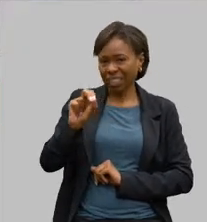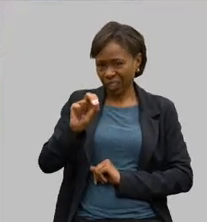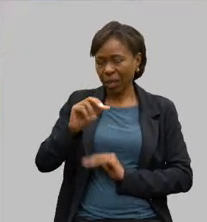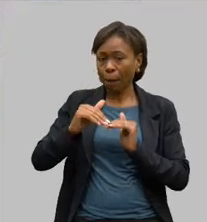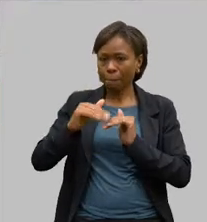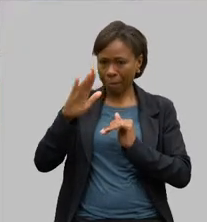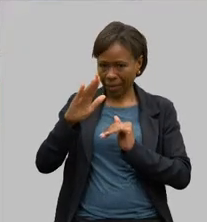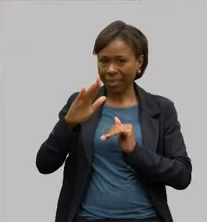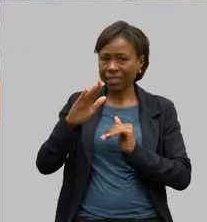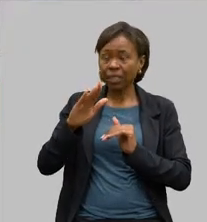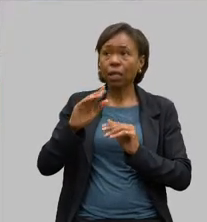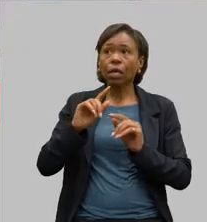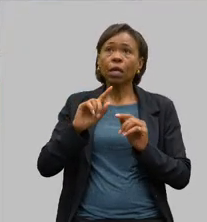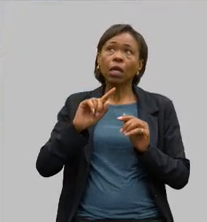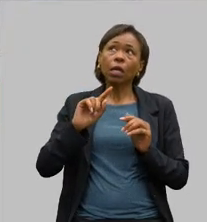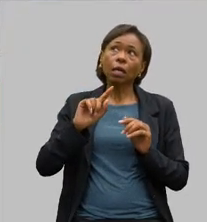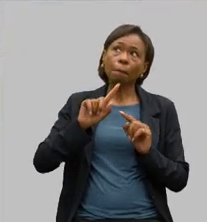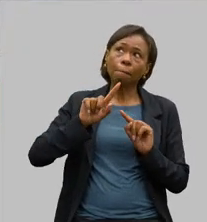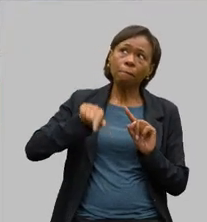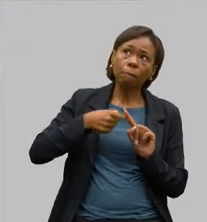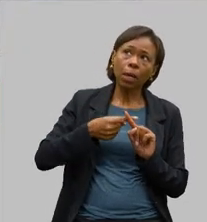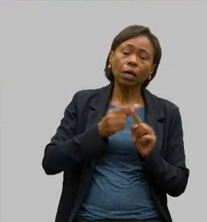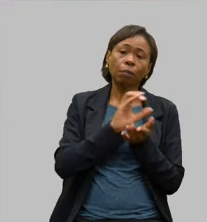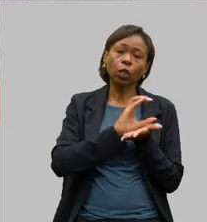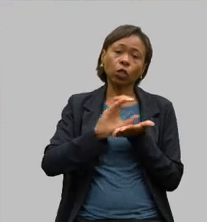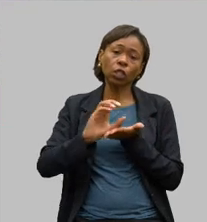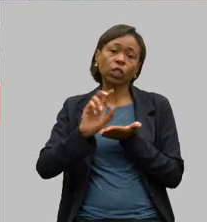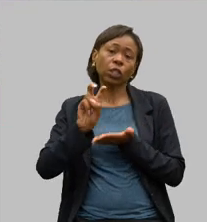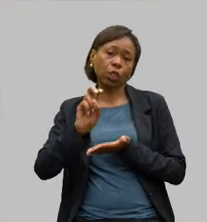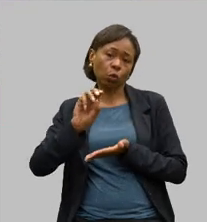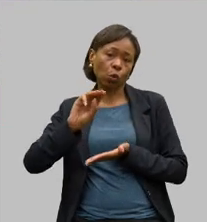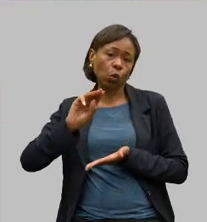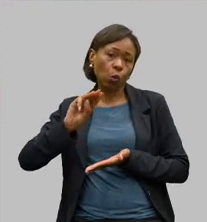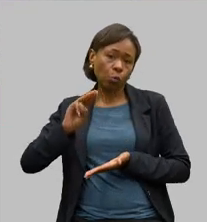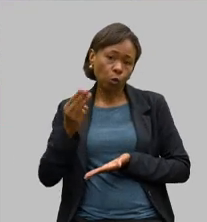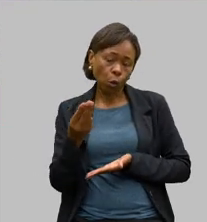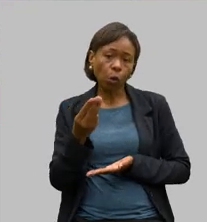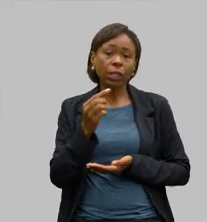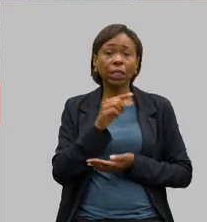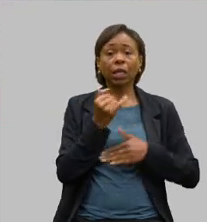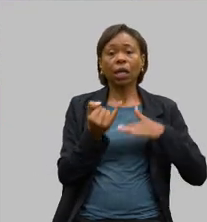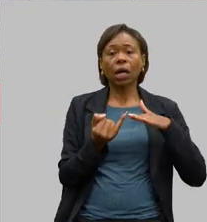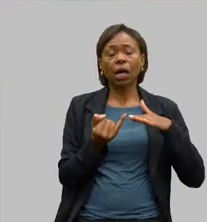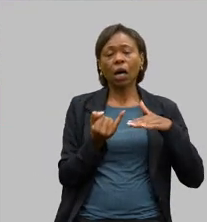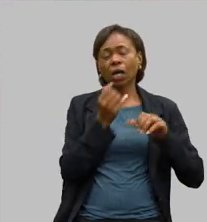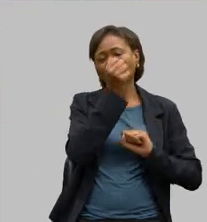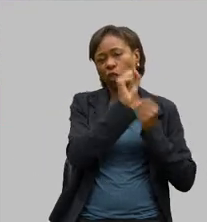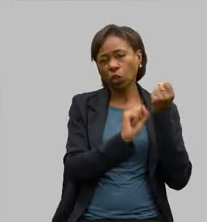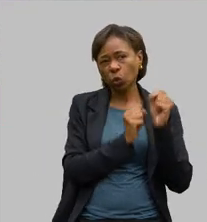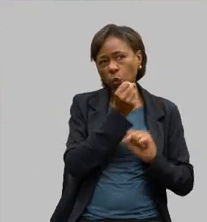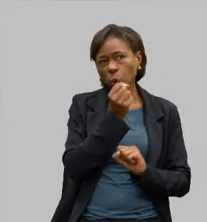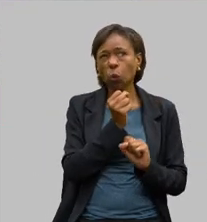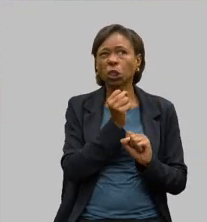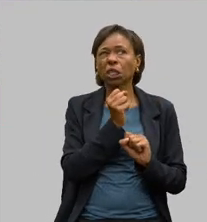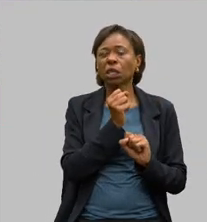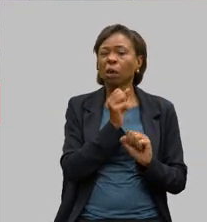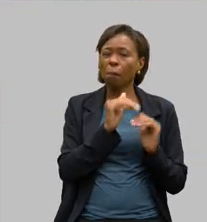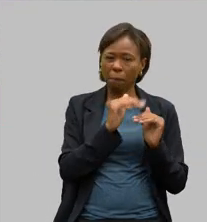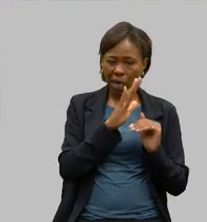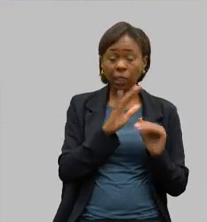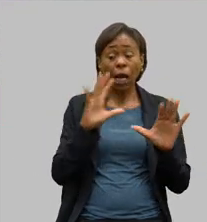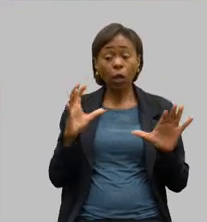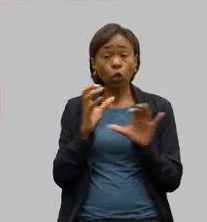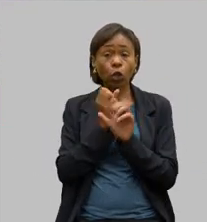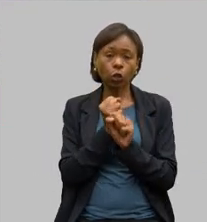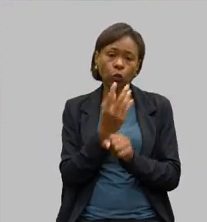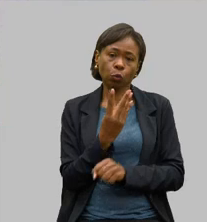milhões em patrocínios e a indústria aporta mais 15 milhões chegando eh ao total de 40 milhões e